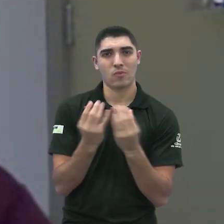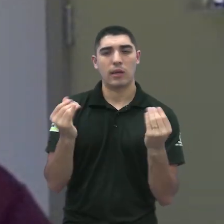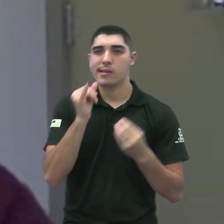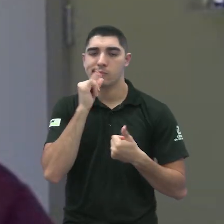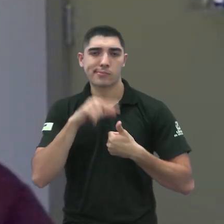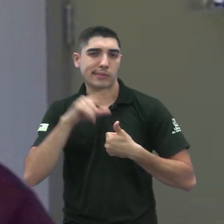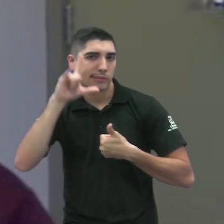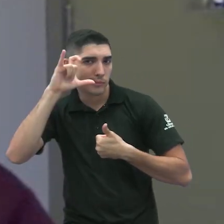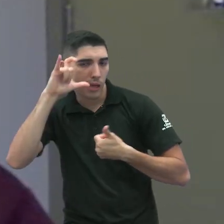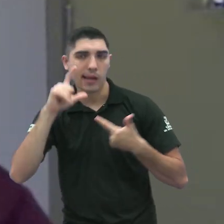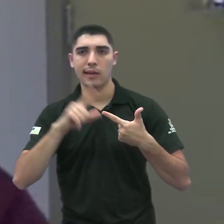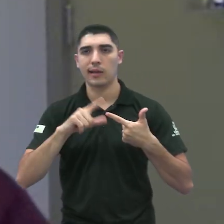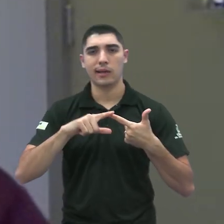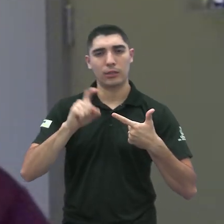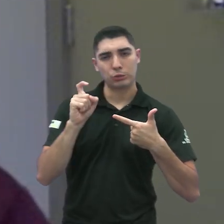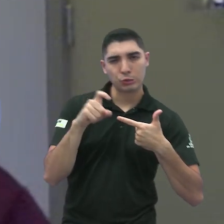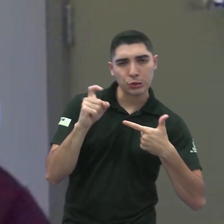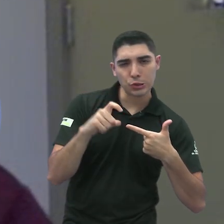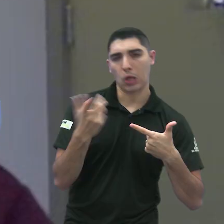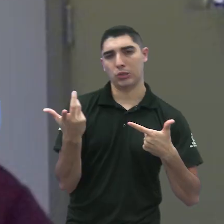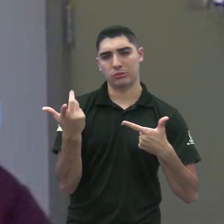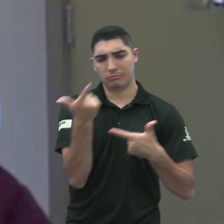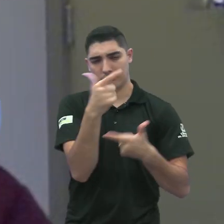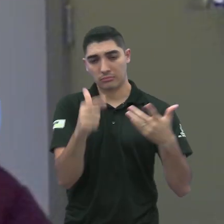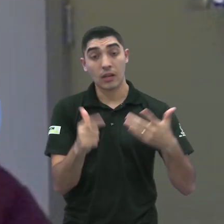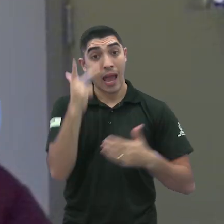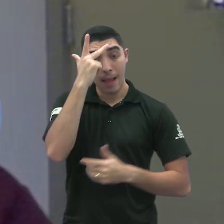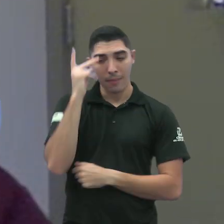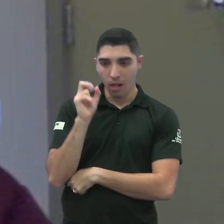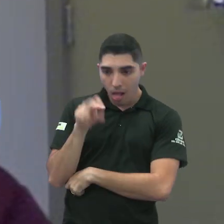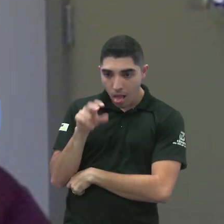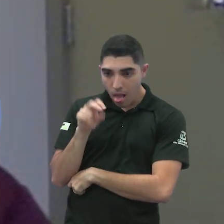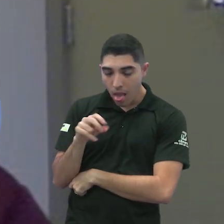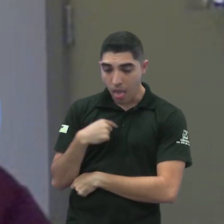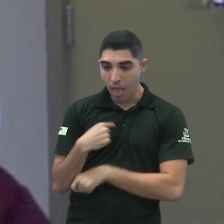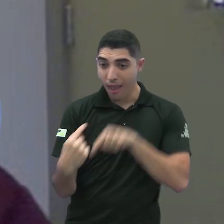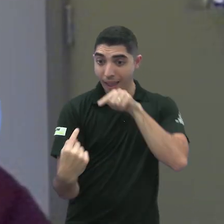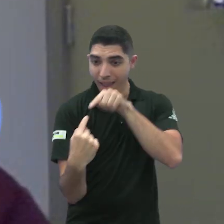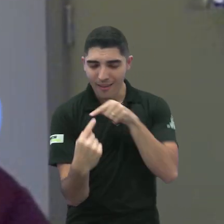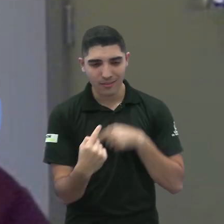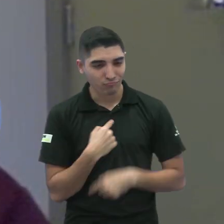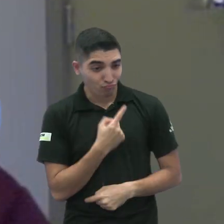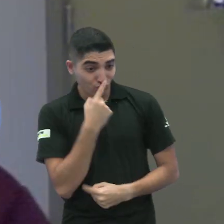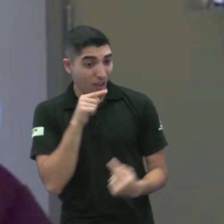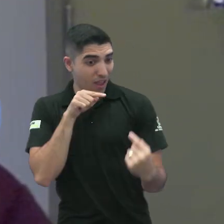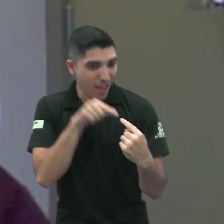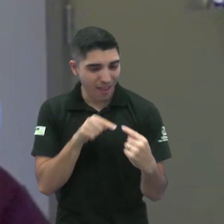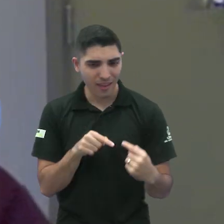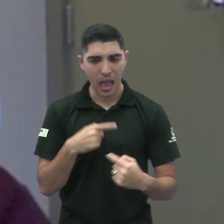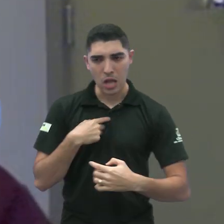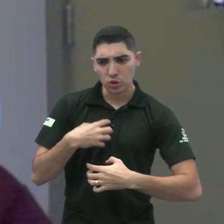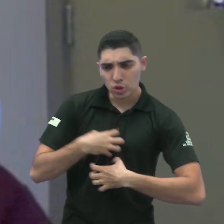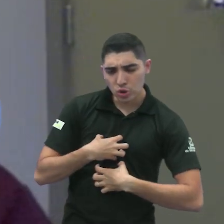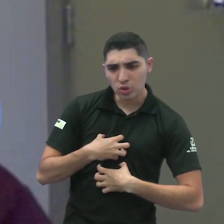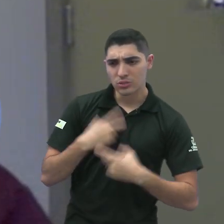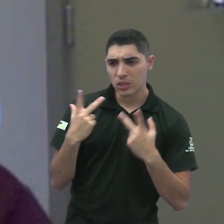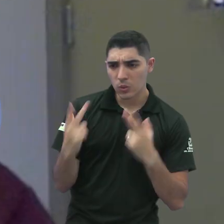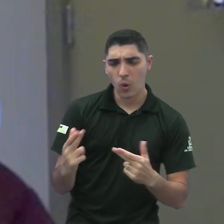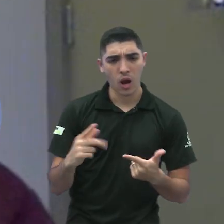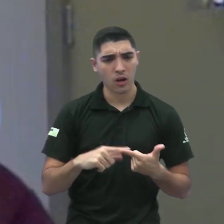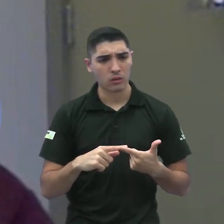né, no Instagram, no TikTok, e as pessoas se identificam. Elas se identificam com sintomas,